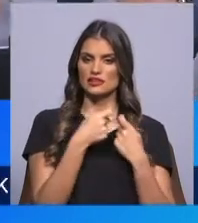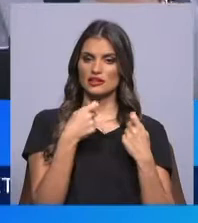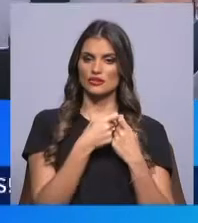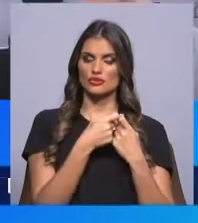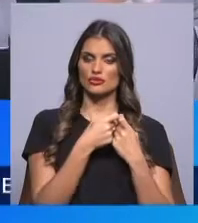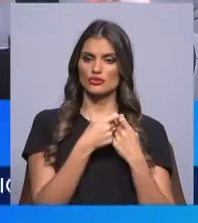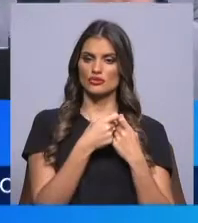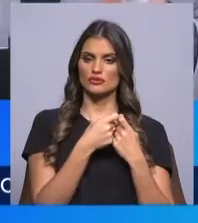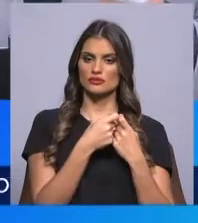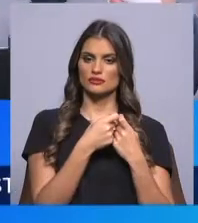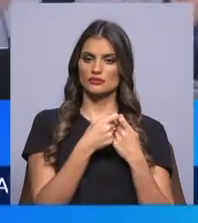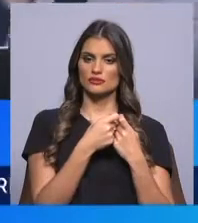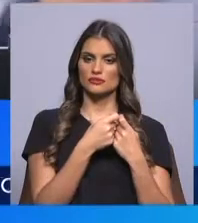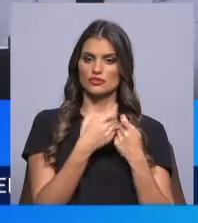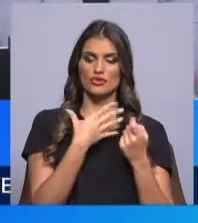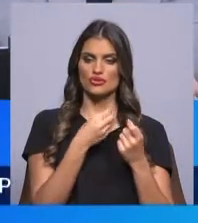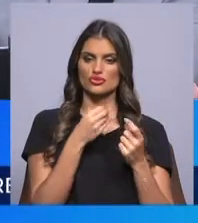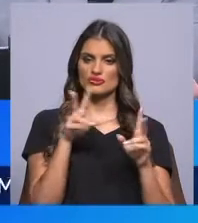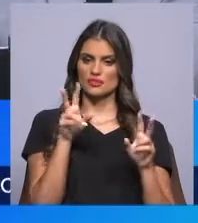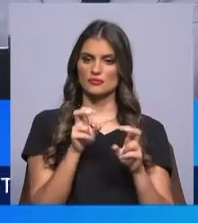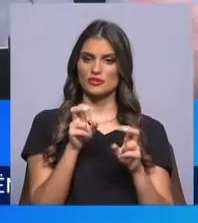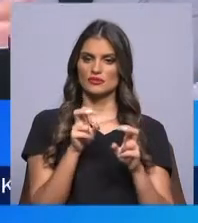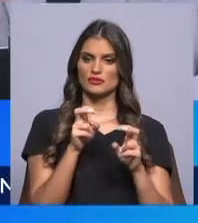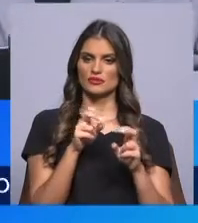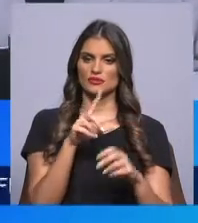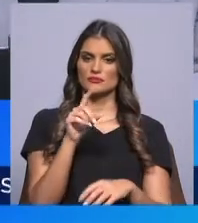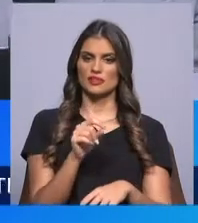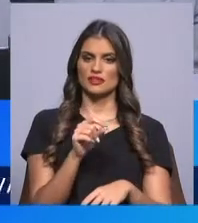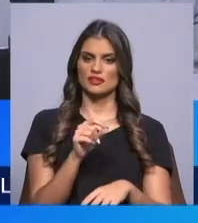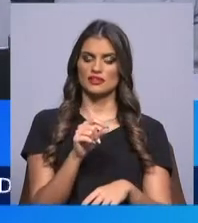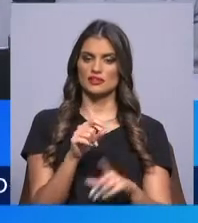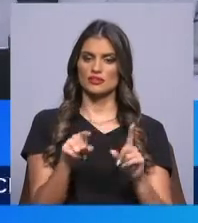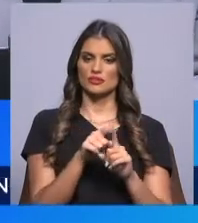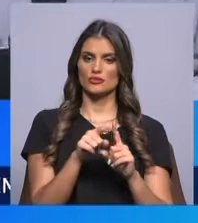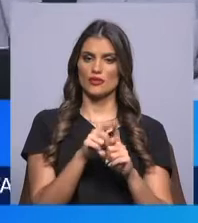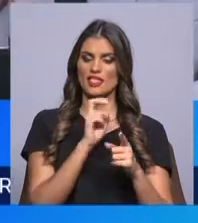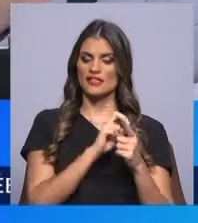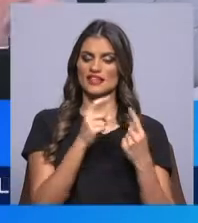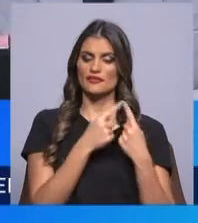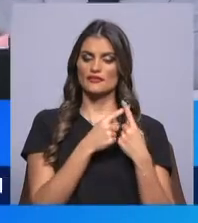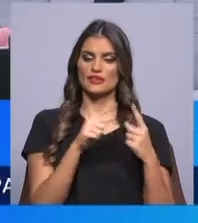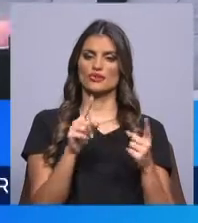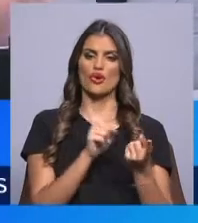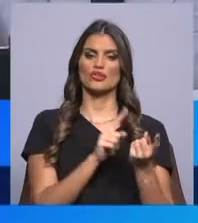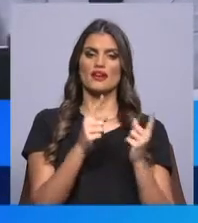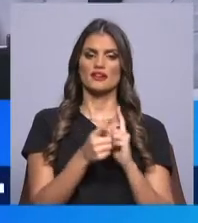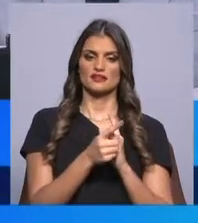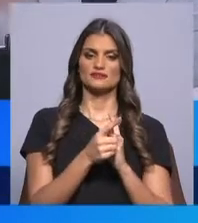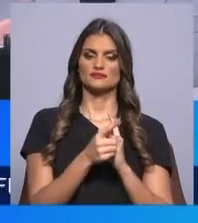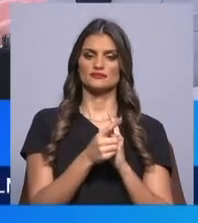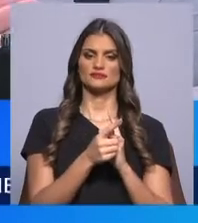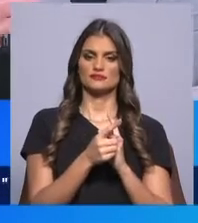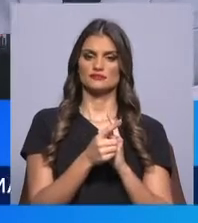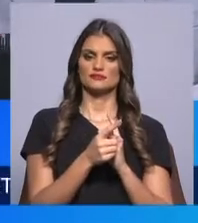não suportam nada a matéria, que é a antimatéria, com carga elétrica completamente diferente, oposta. Ou seja, no mundo